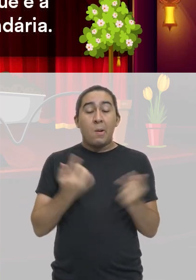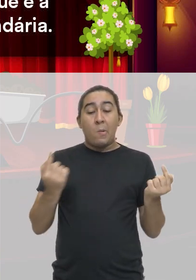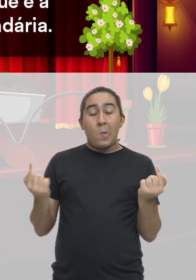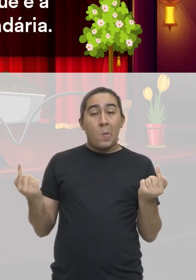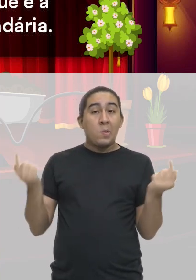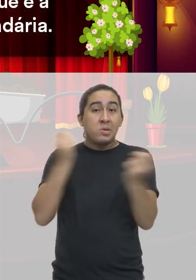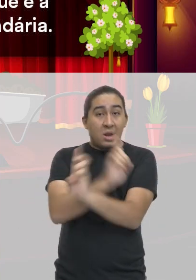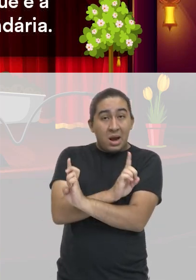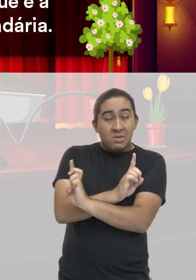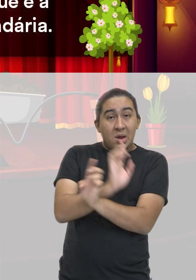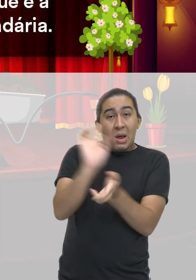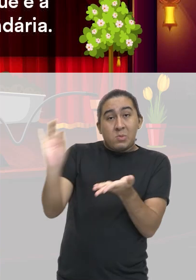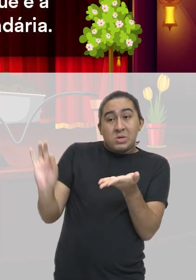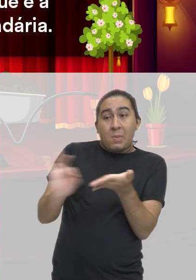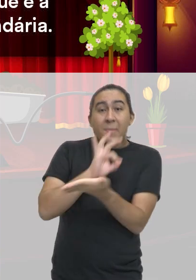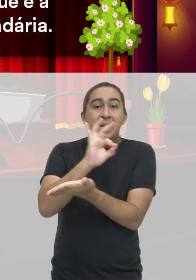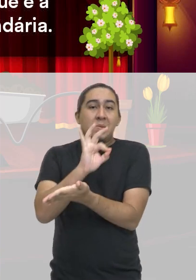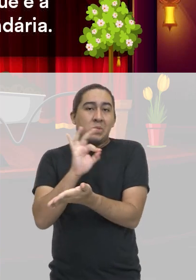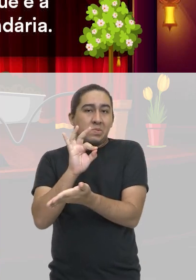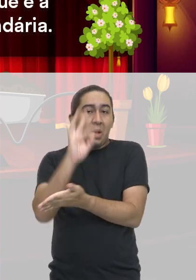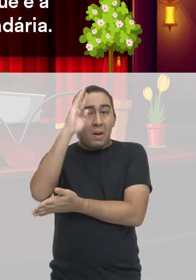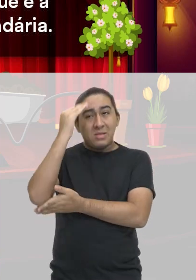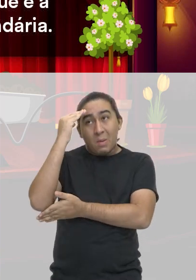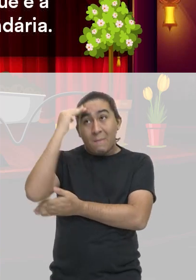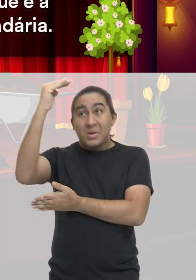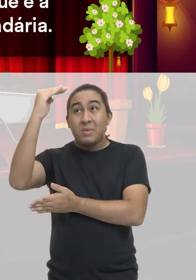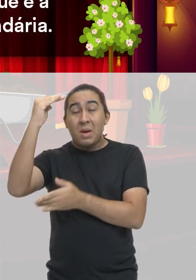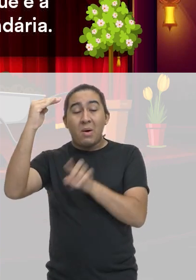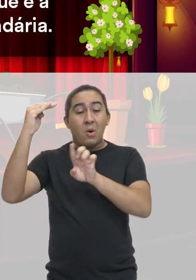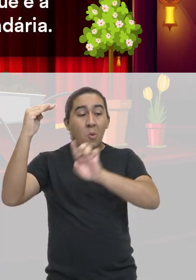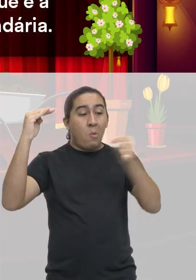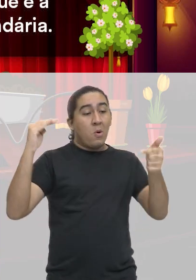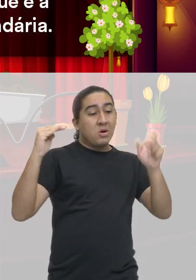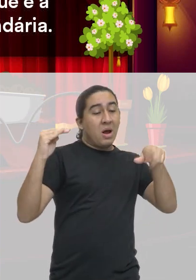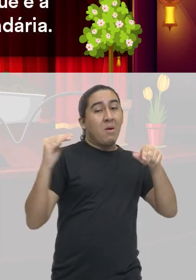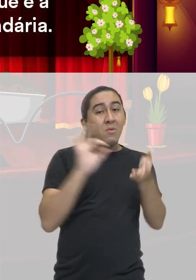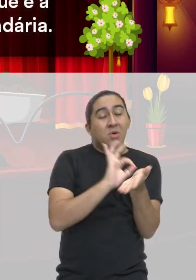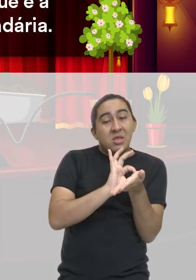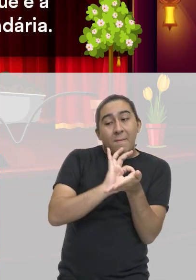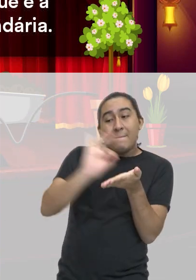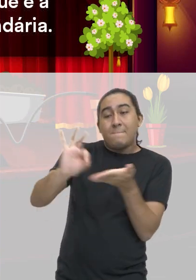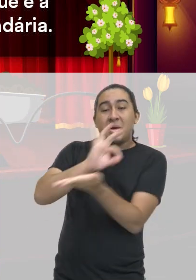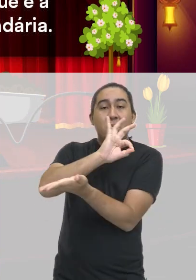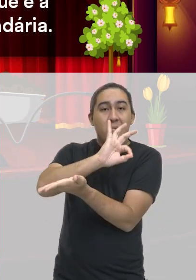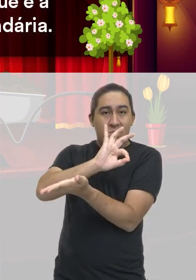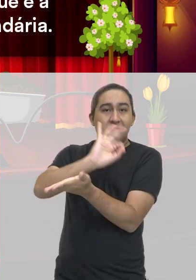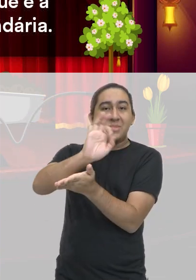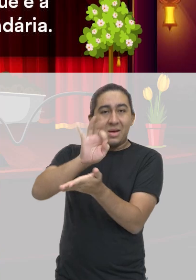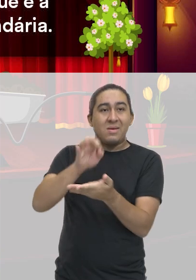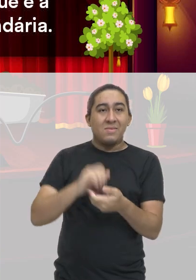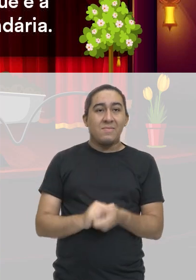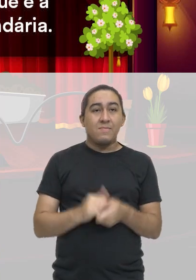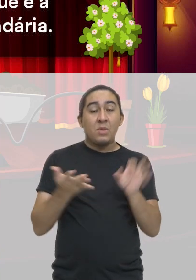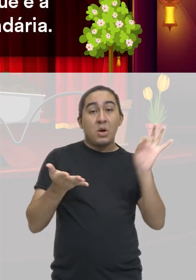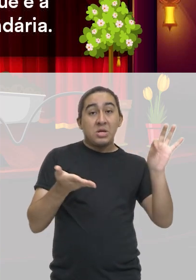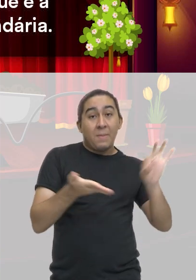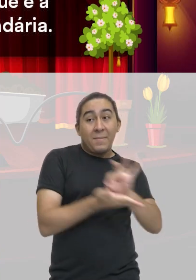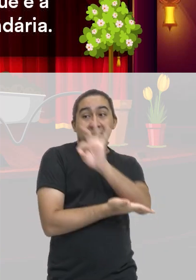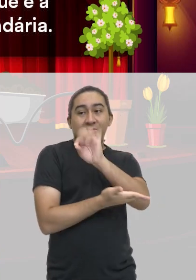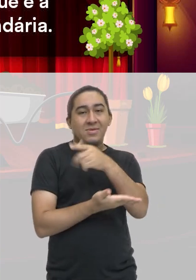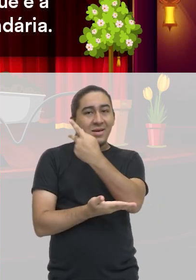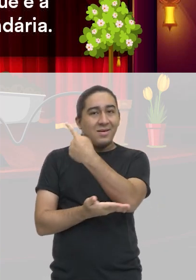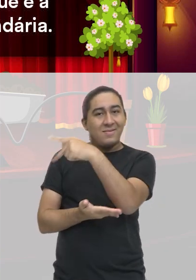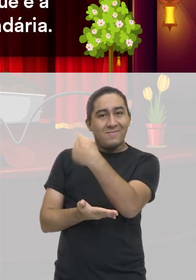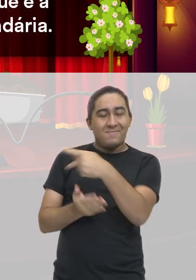o adversário do protagonista, ele é o vilão da peça. Então, nós temos o protagonista e o